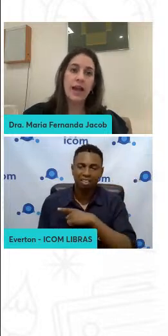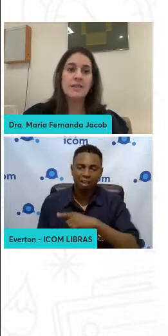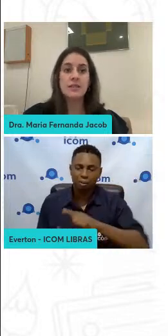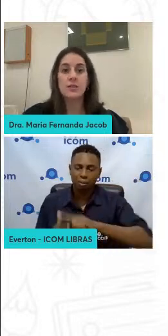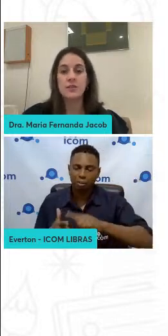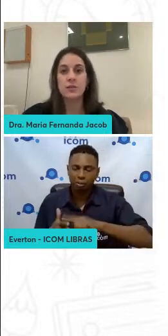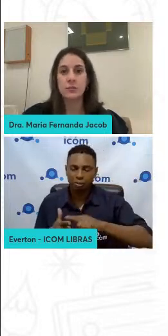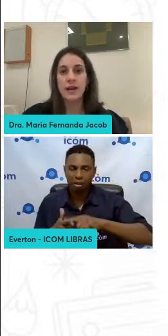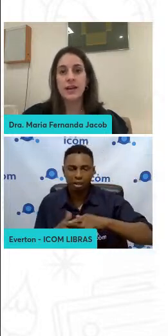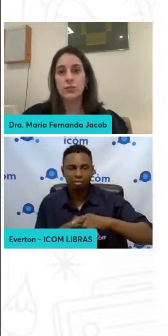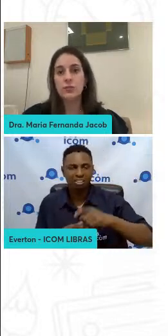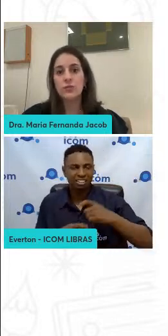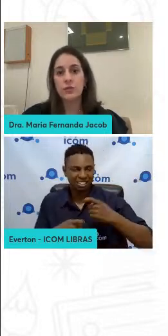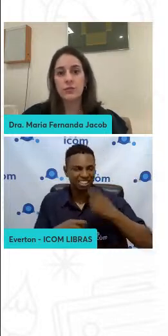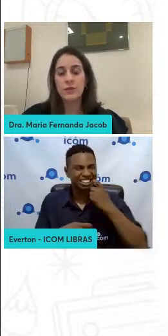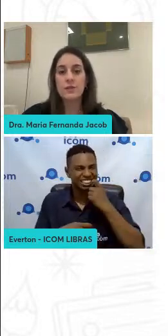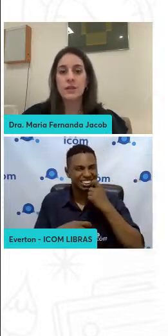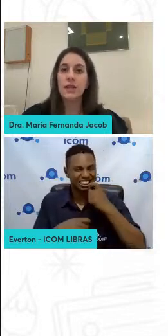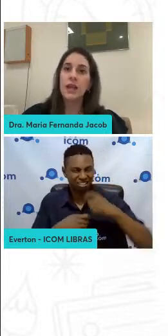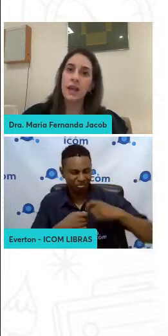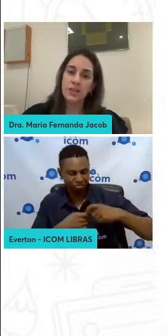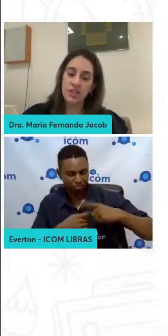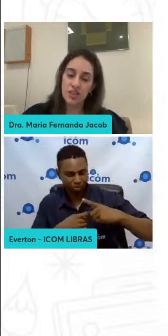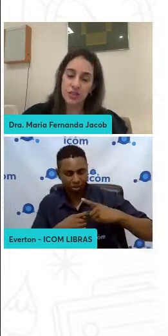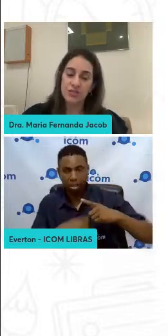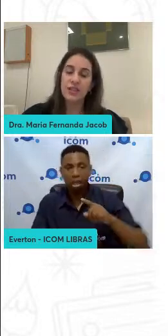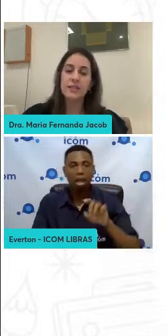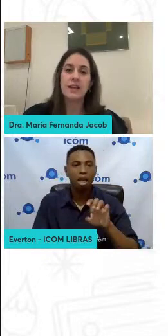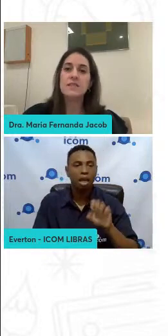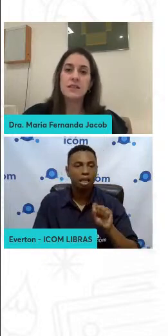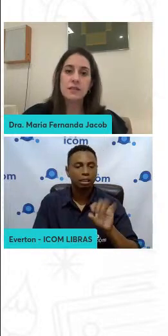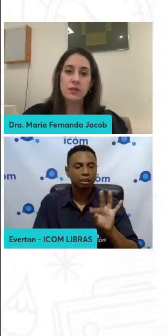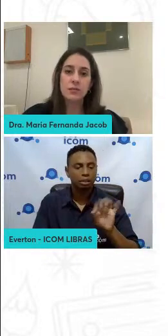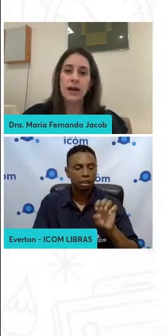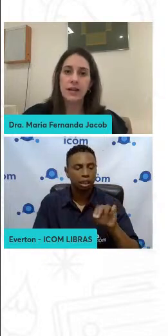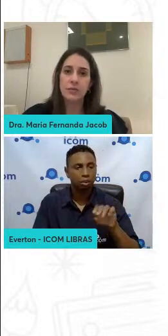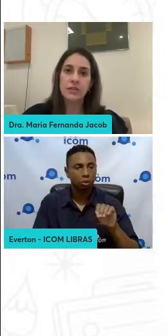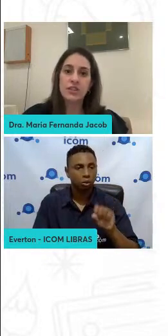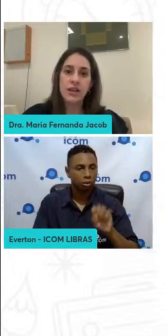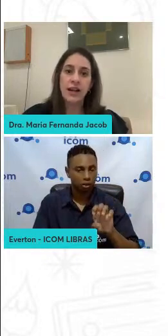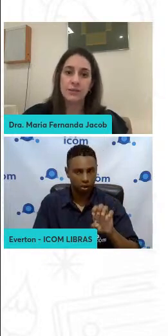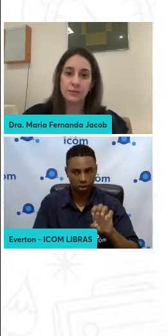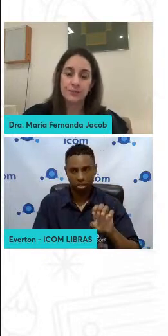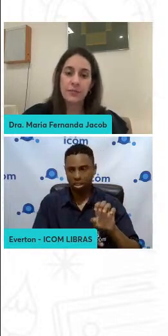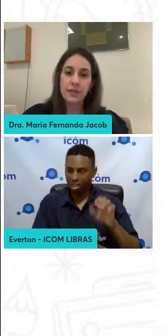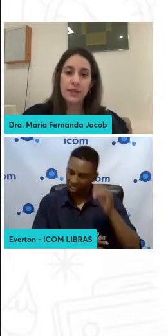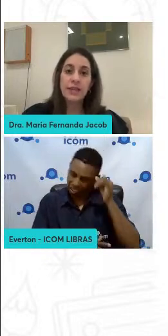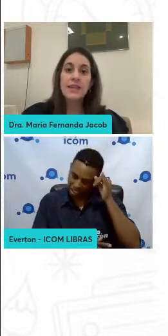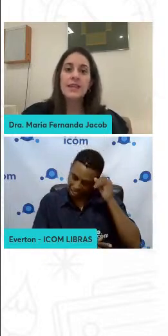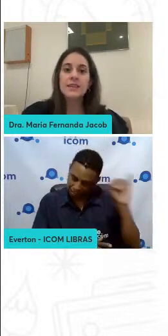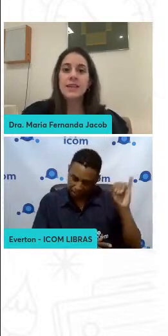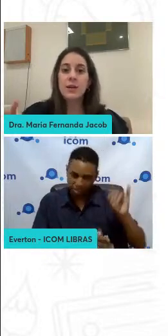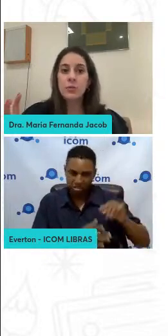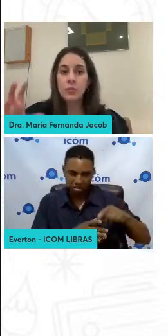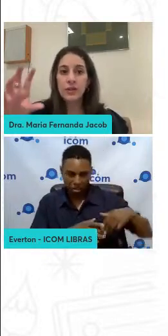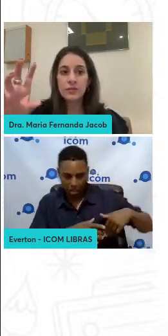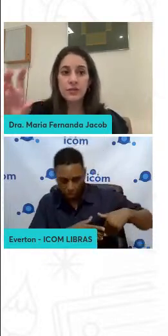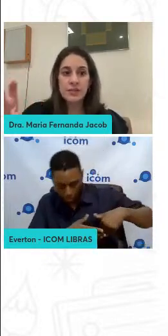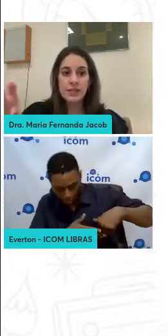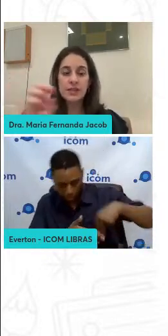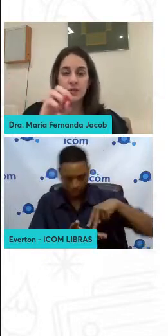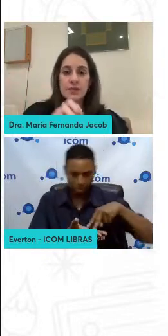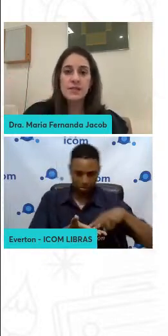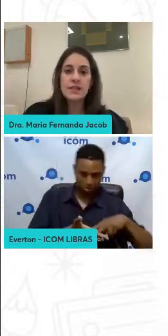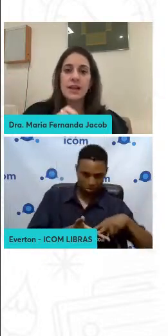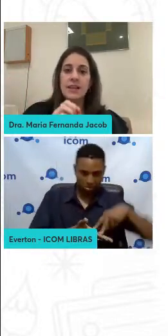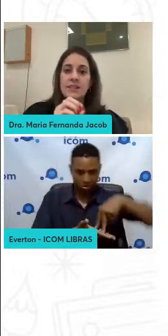lombar, a estenose lombar, um dos movimentos que a gente evita é a extensão lombar, é contraindicado. Então, quando